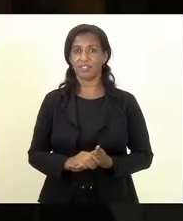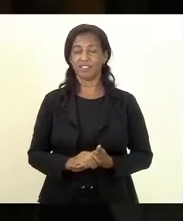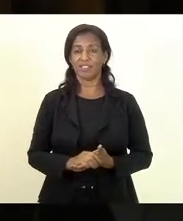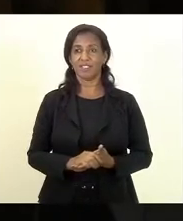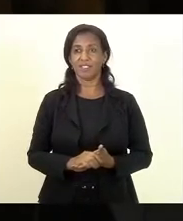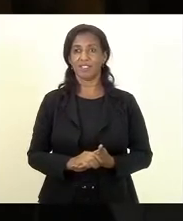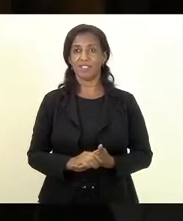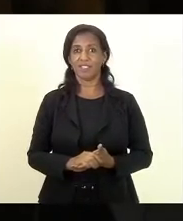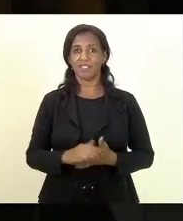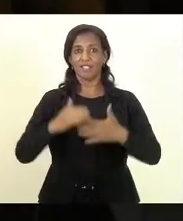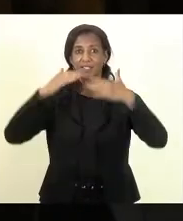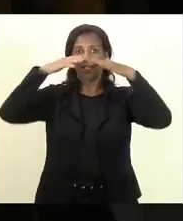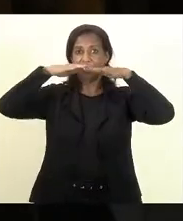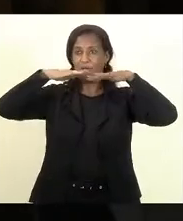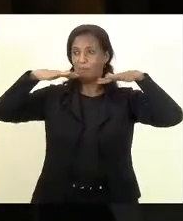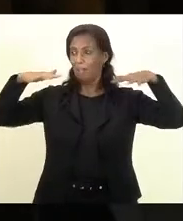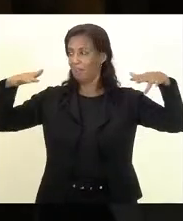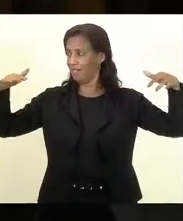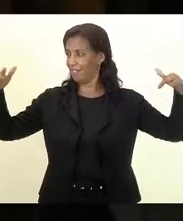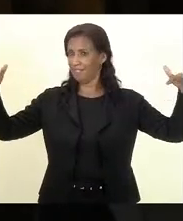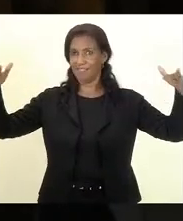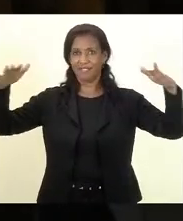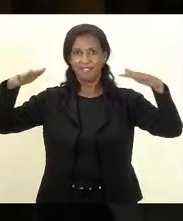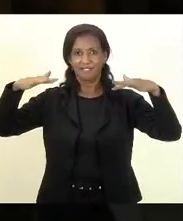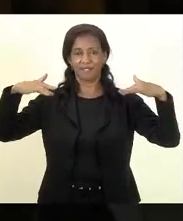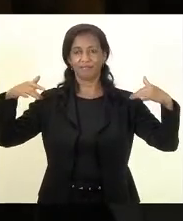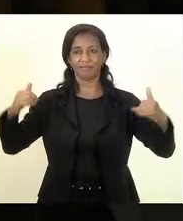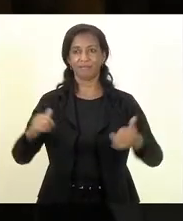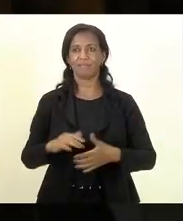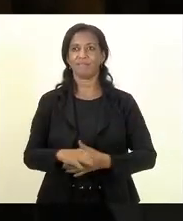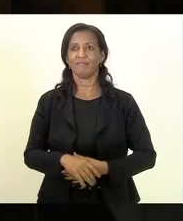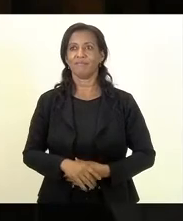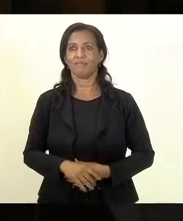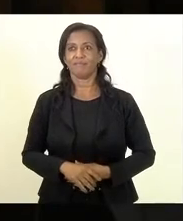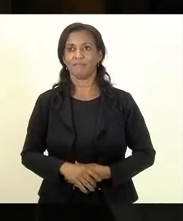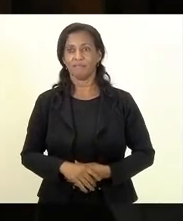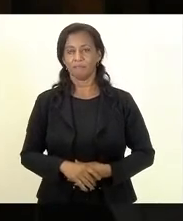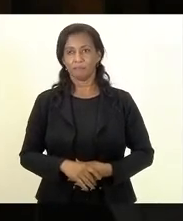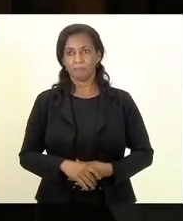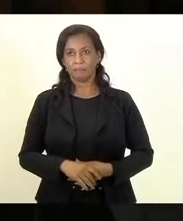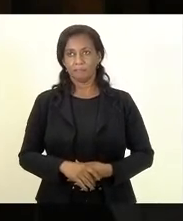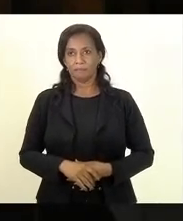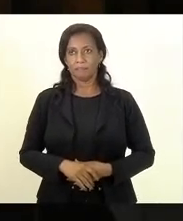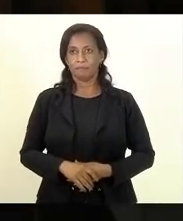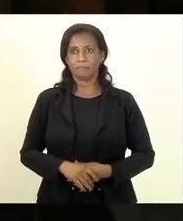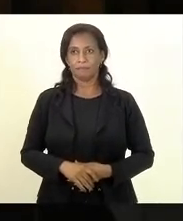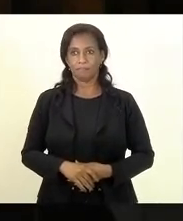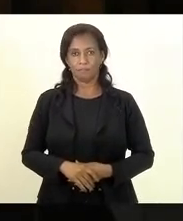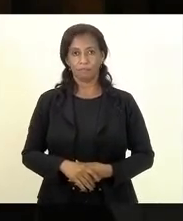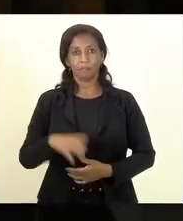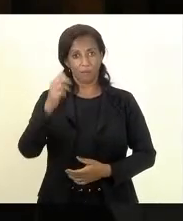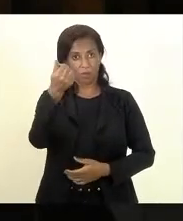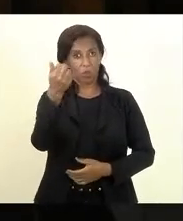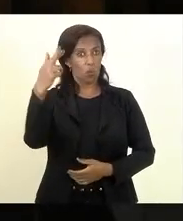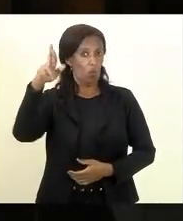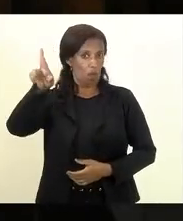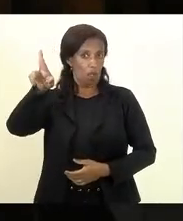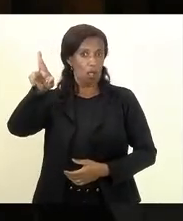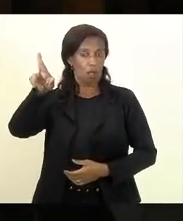bastante auspicioso, bastante auspicioso. E o